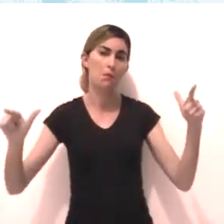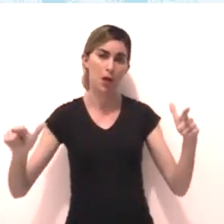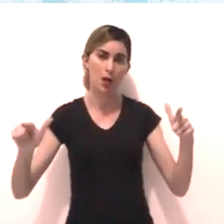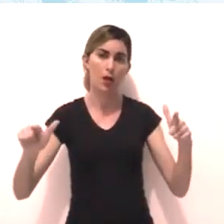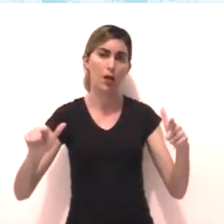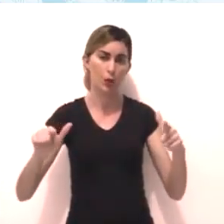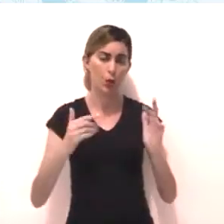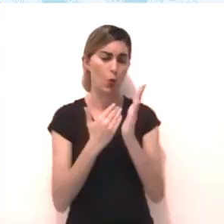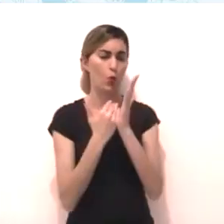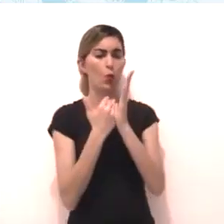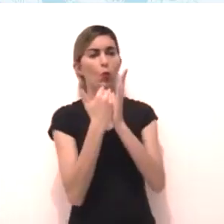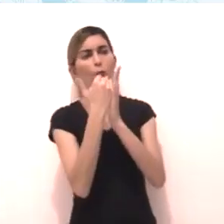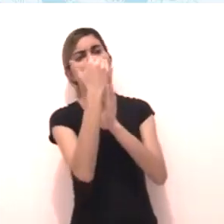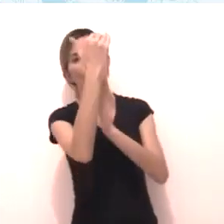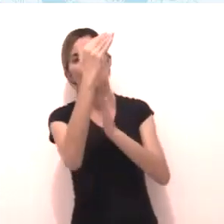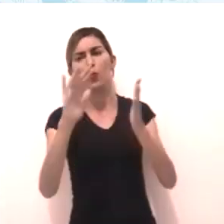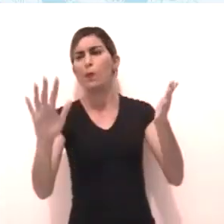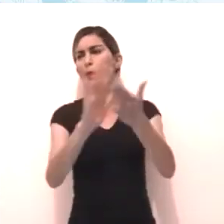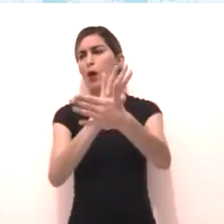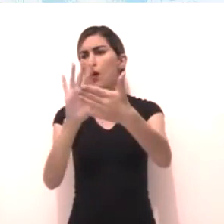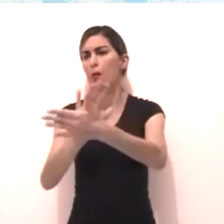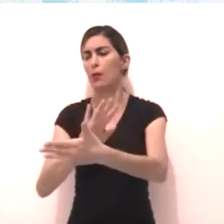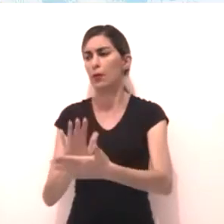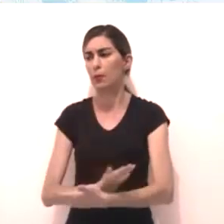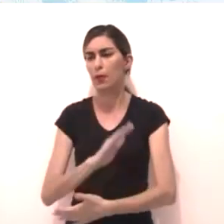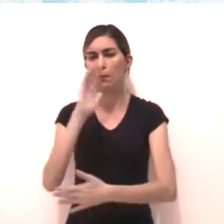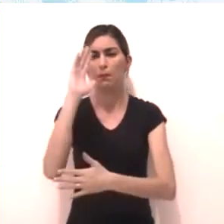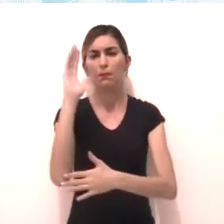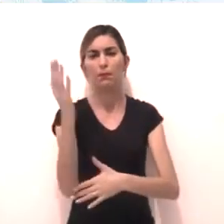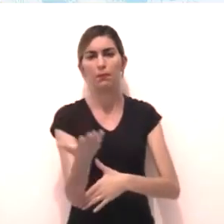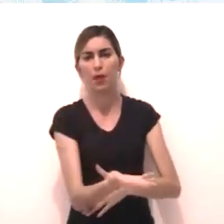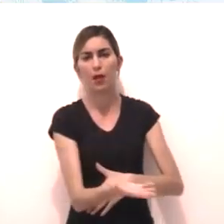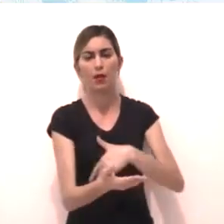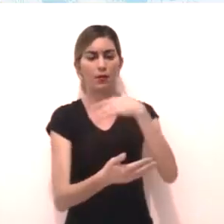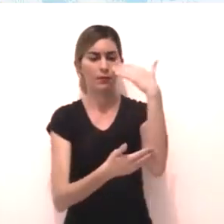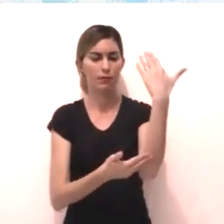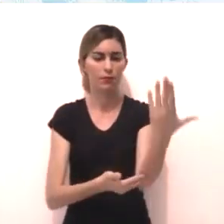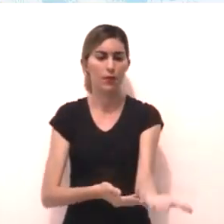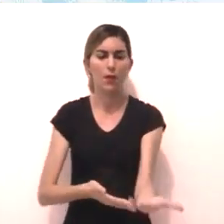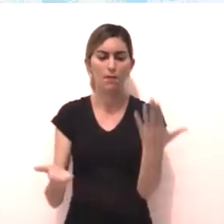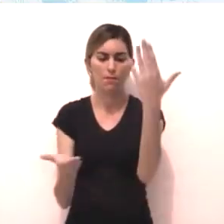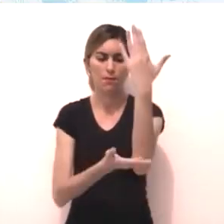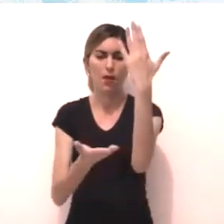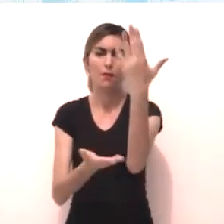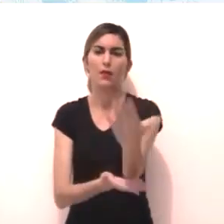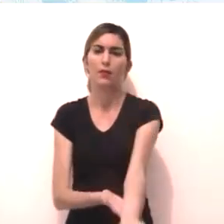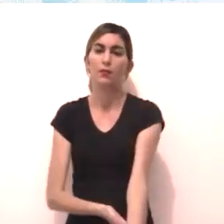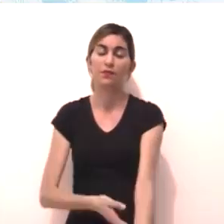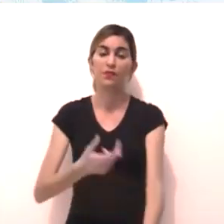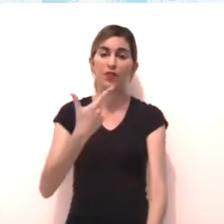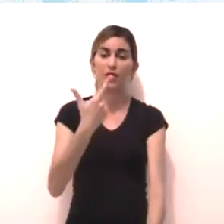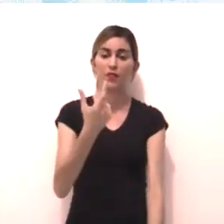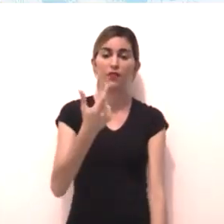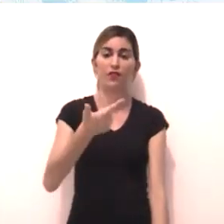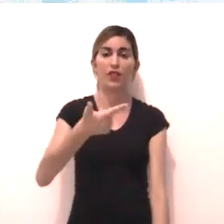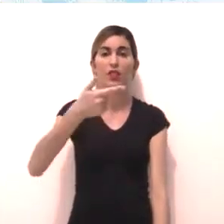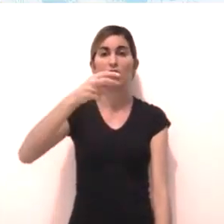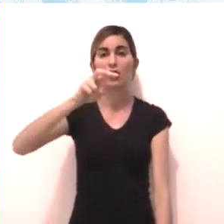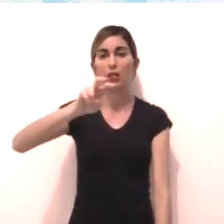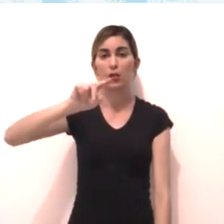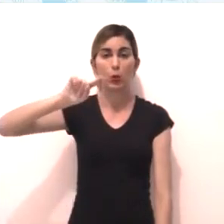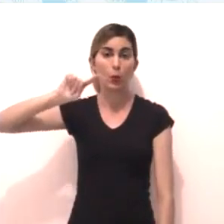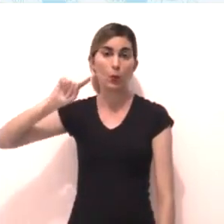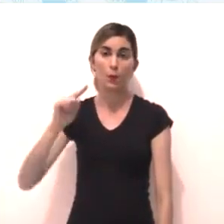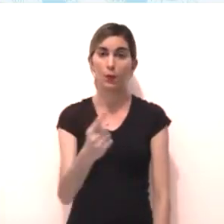maior índice de desmatamento. Foram desmatadas mais de